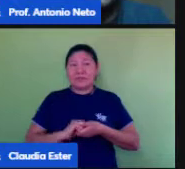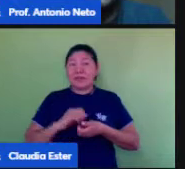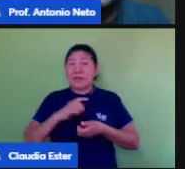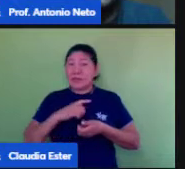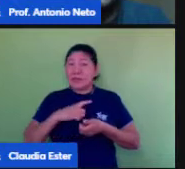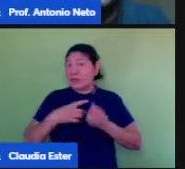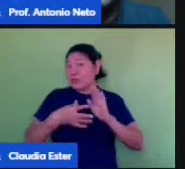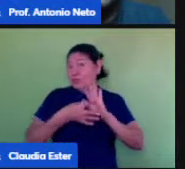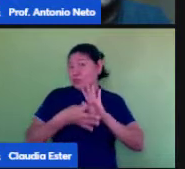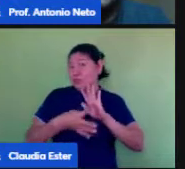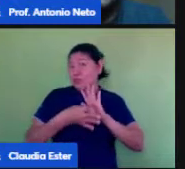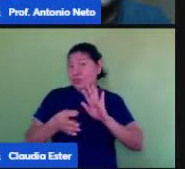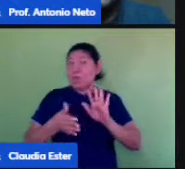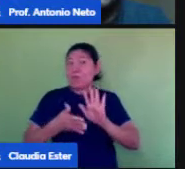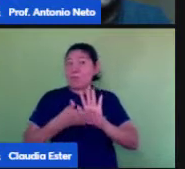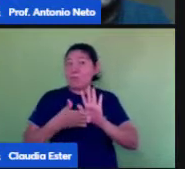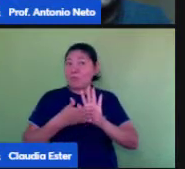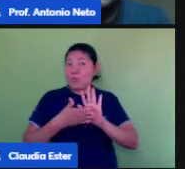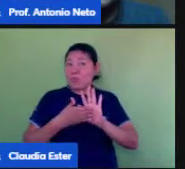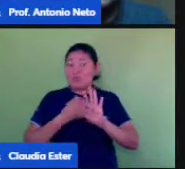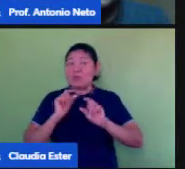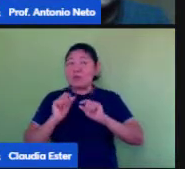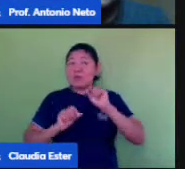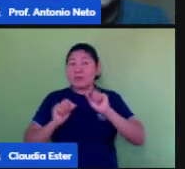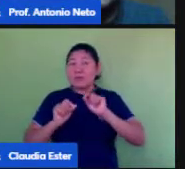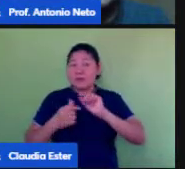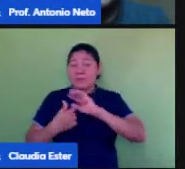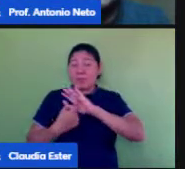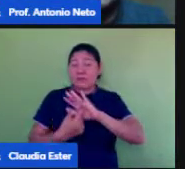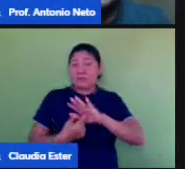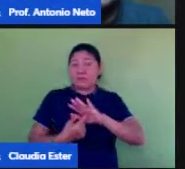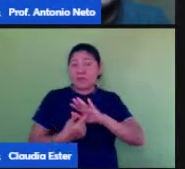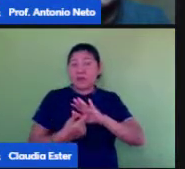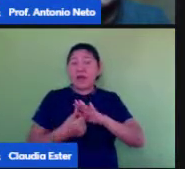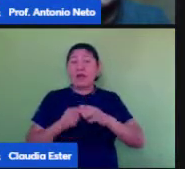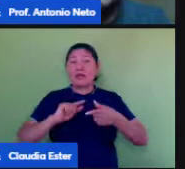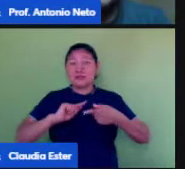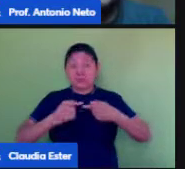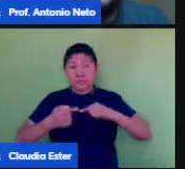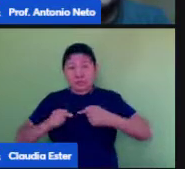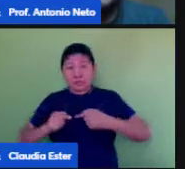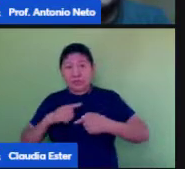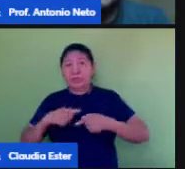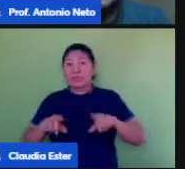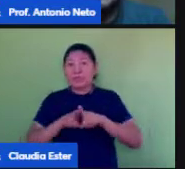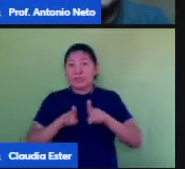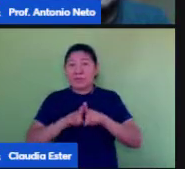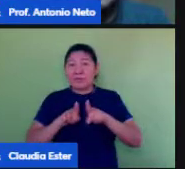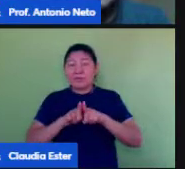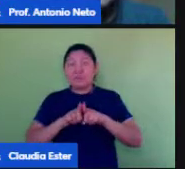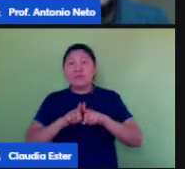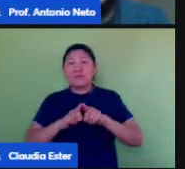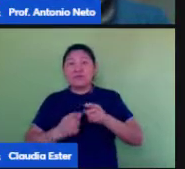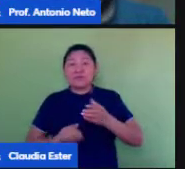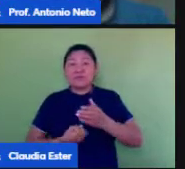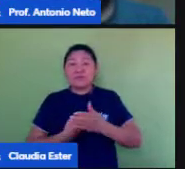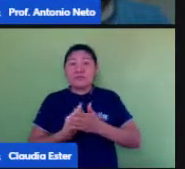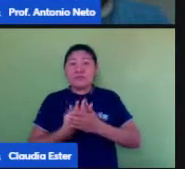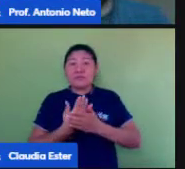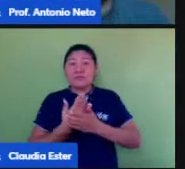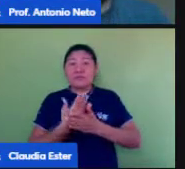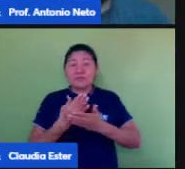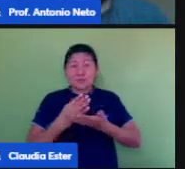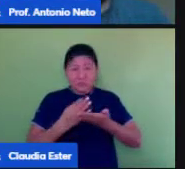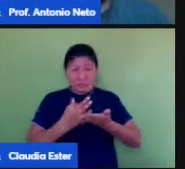sugeridas, estaremos trabalhando com o gênero textual poemas, lembrando que este gênero está relacionado ao campo de